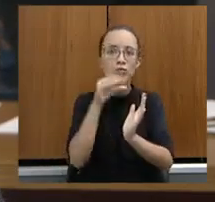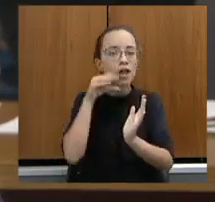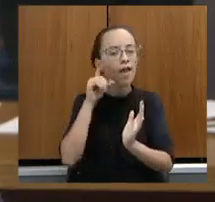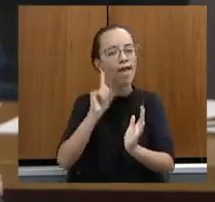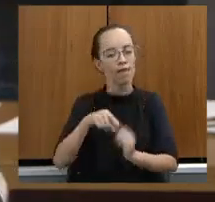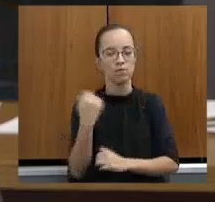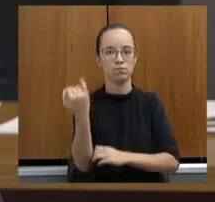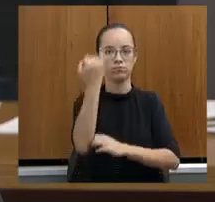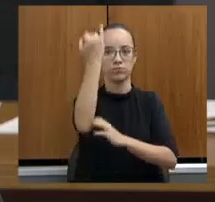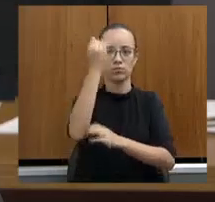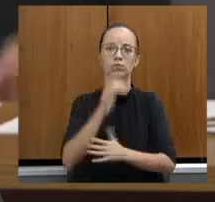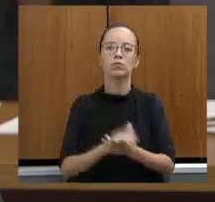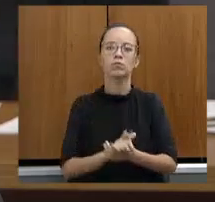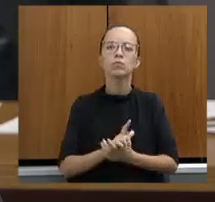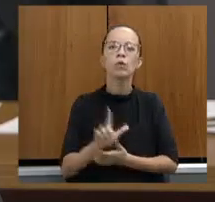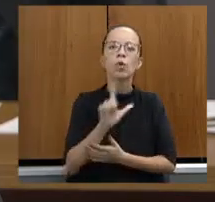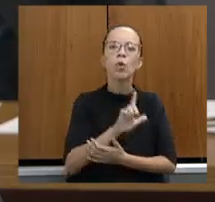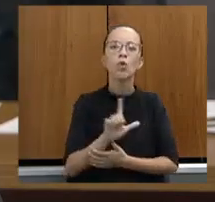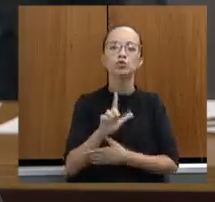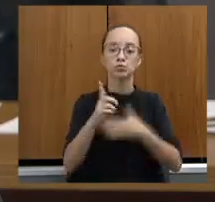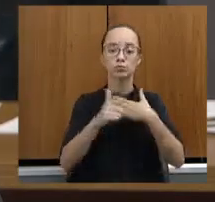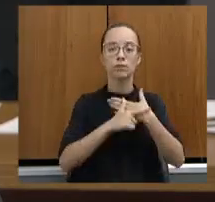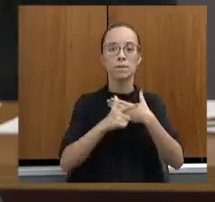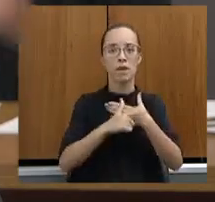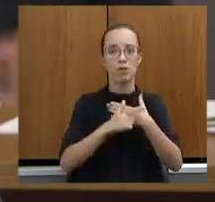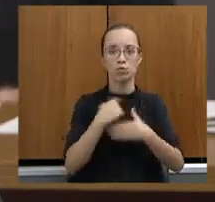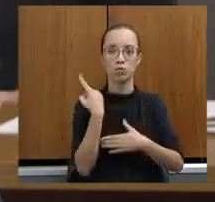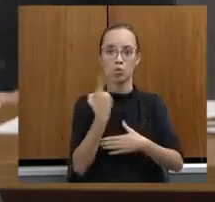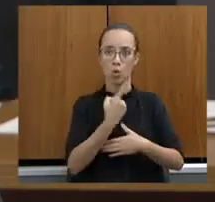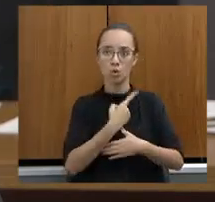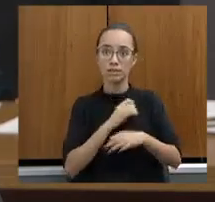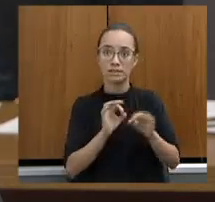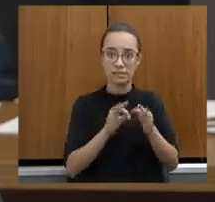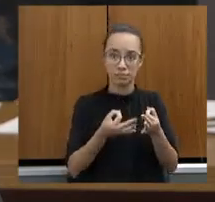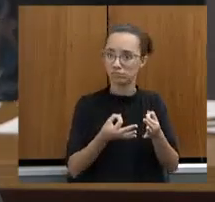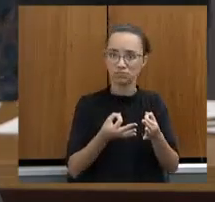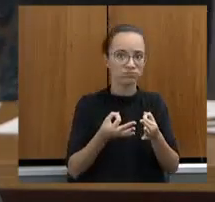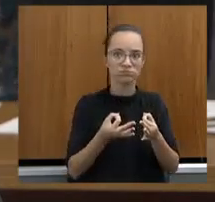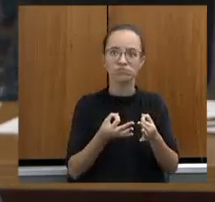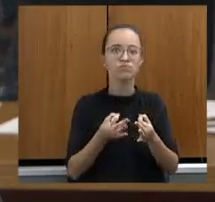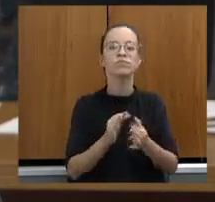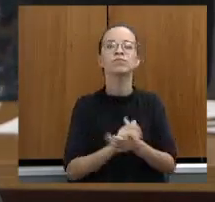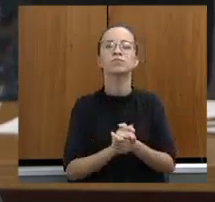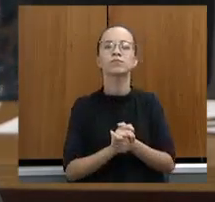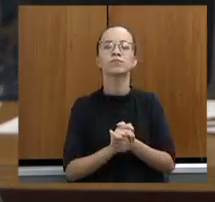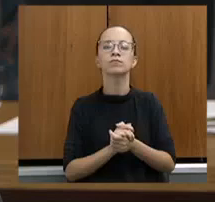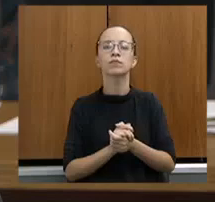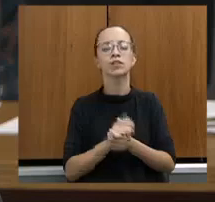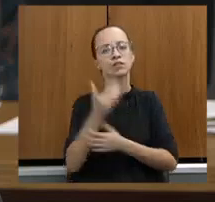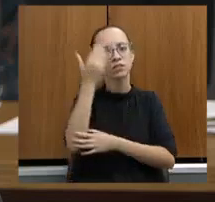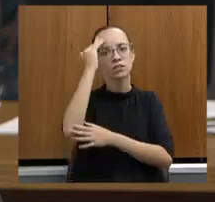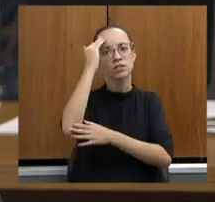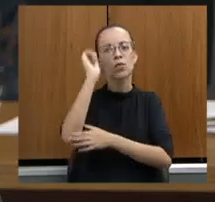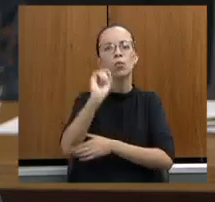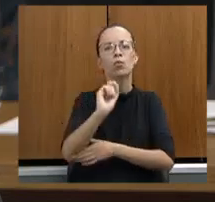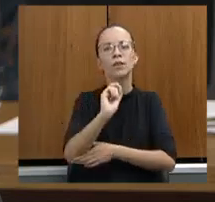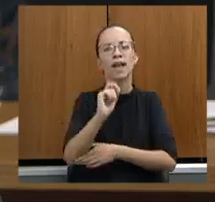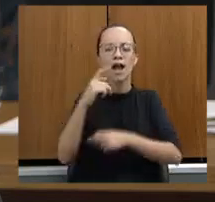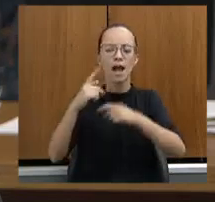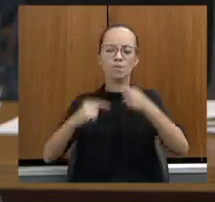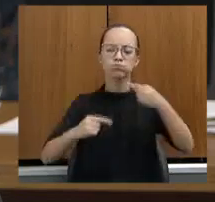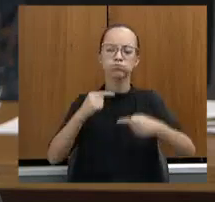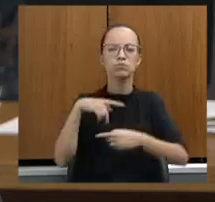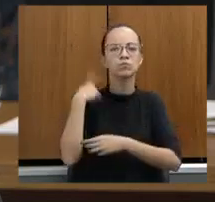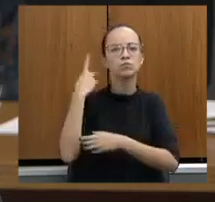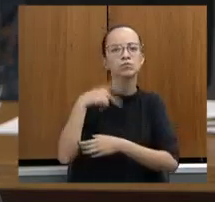claro que nós temos o papel e é um papel que não é simples de olhar o todo né de entender que a política pública